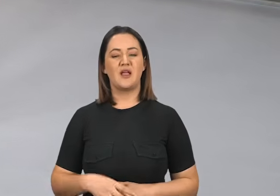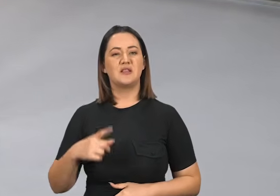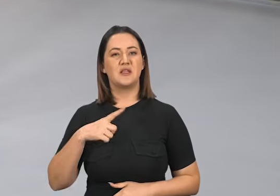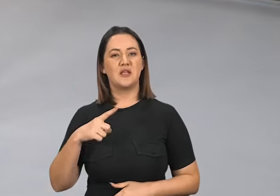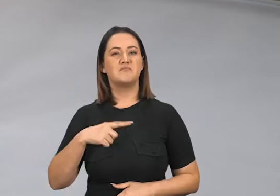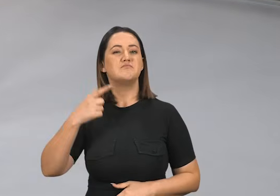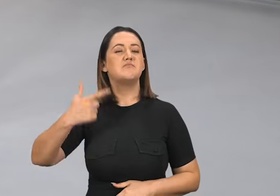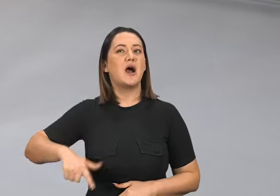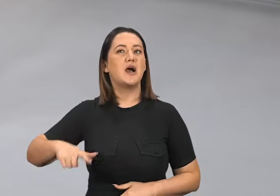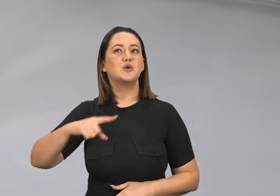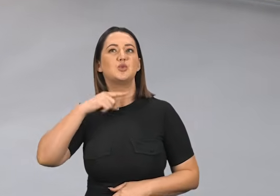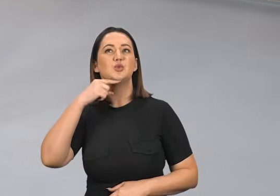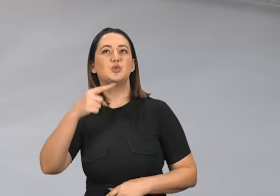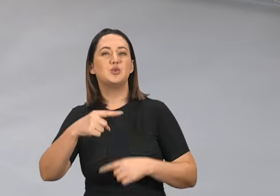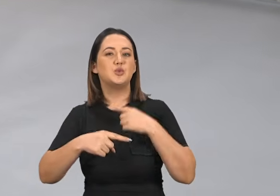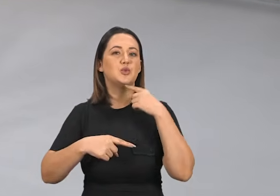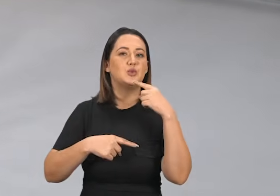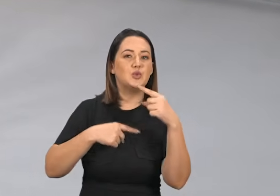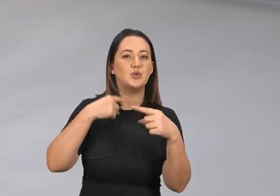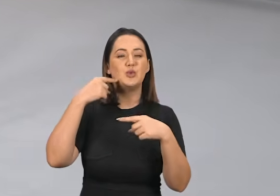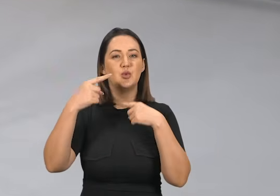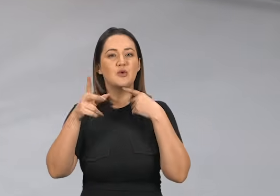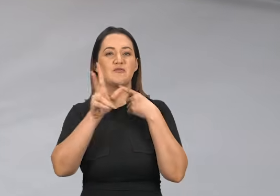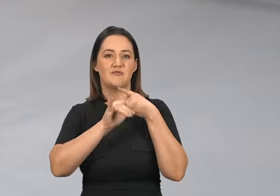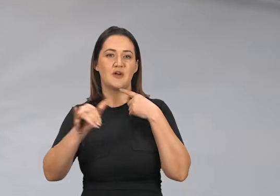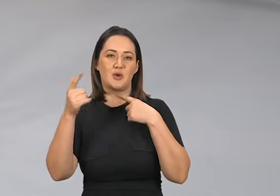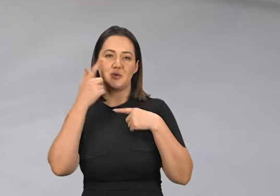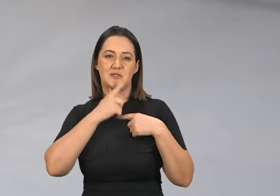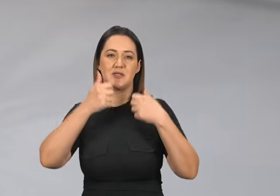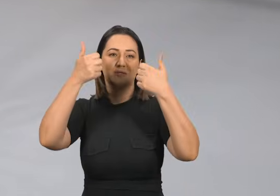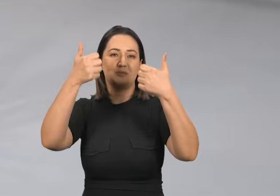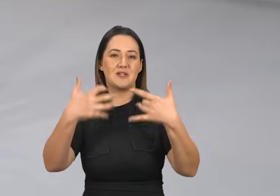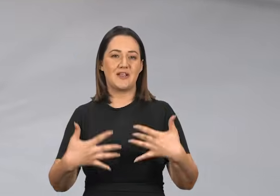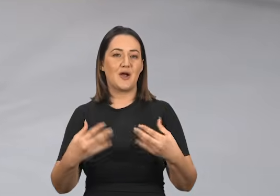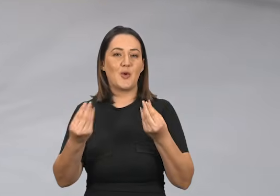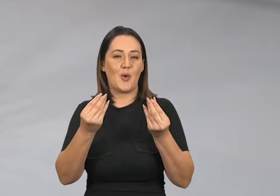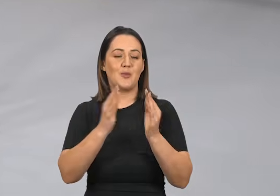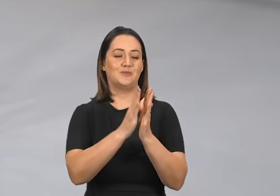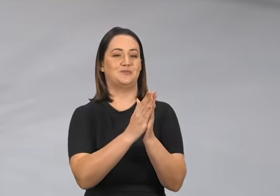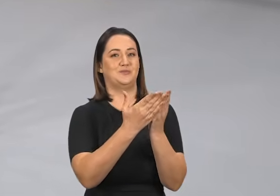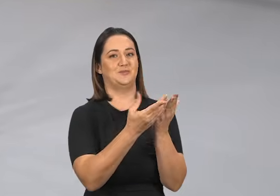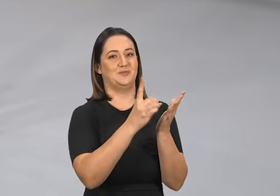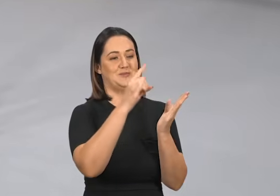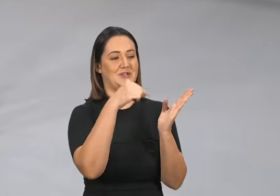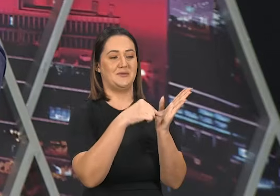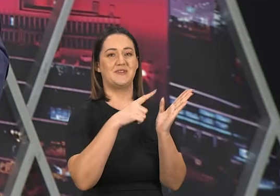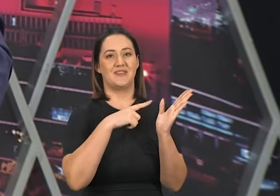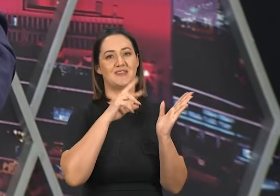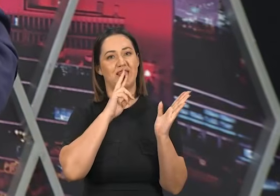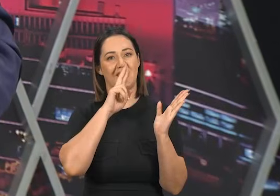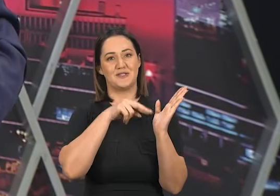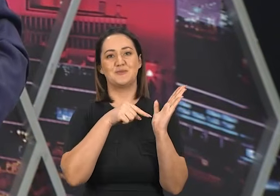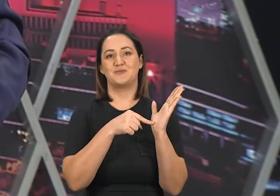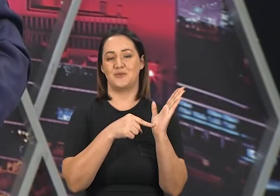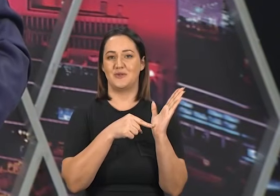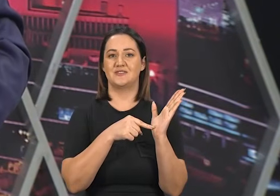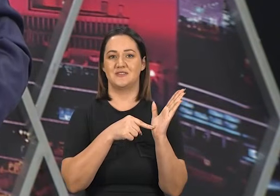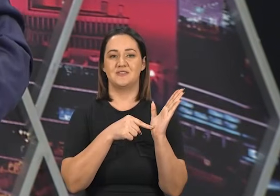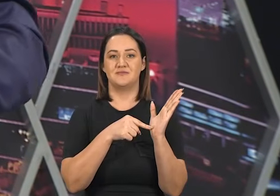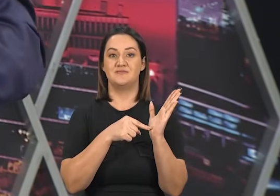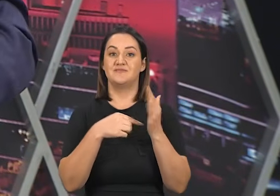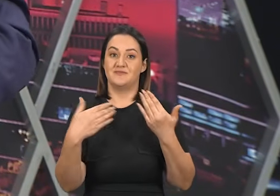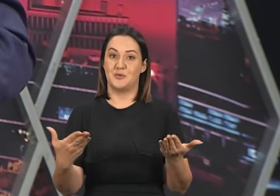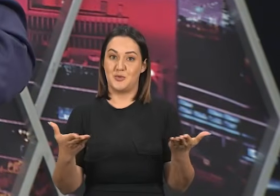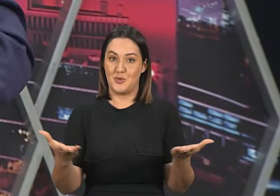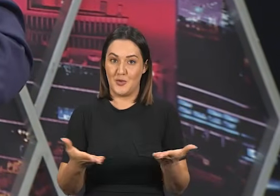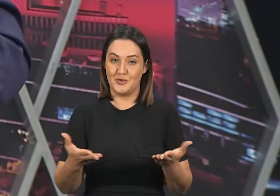Estas perguntas e outras mais, nós vamos tentar respondê-las aqui na Palavra de Deus. Então hoje, eu